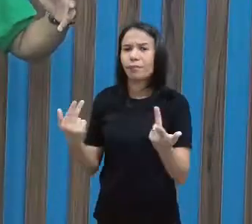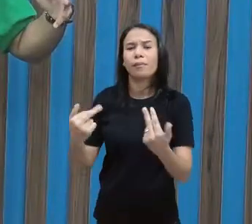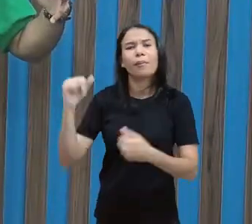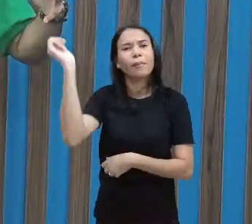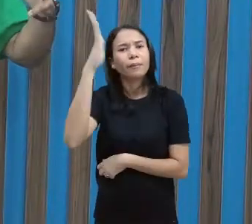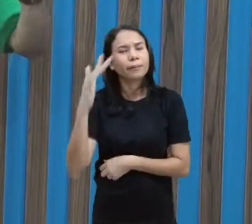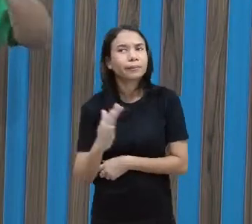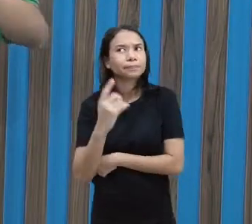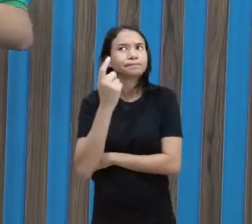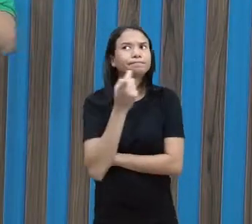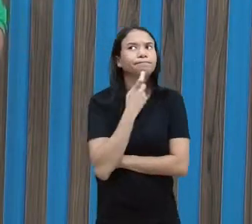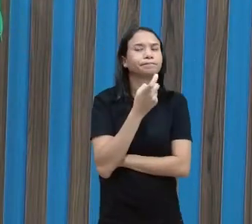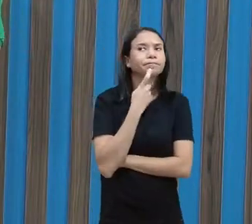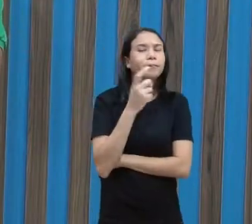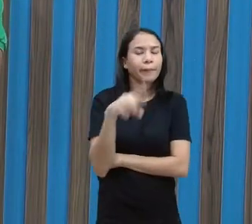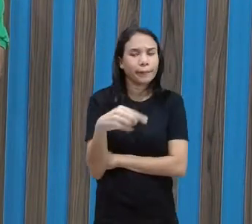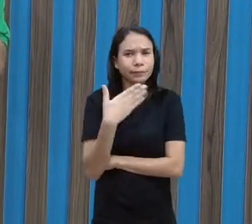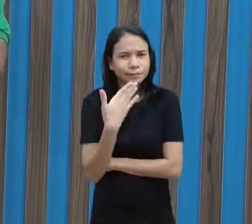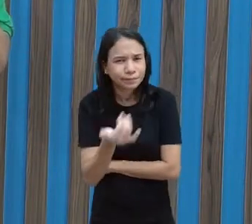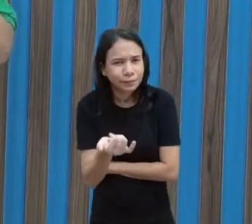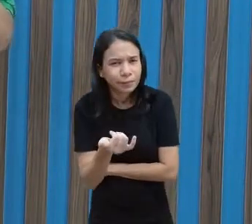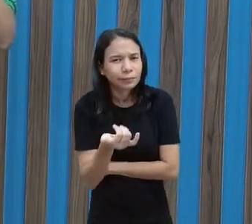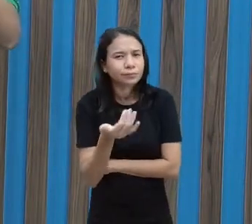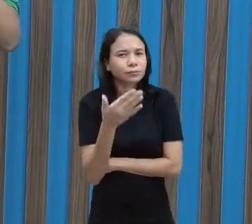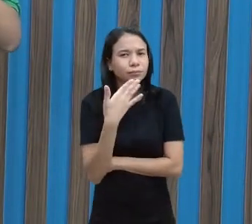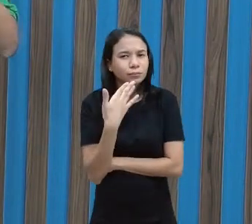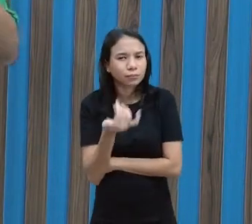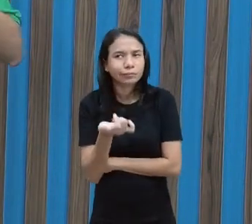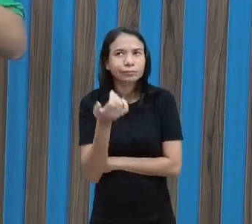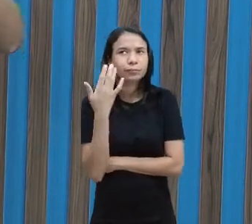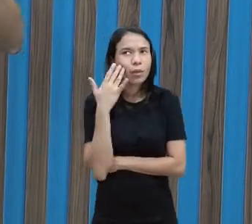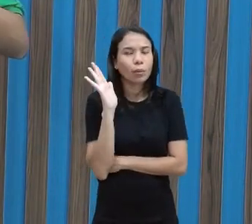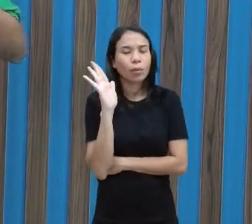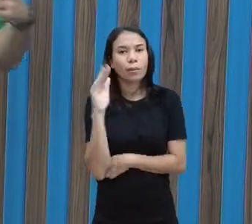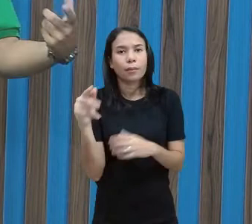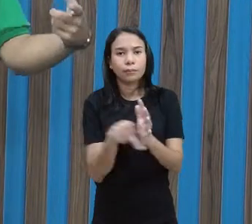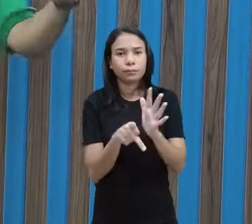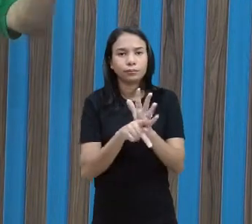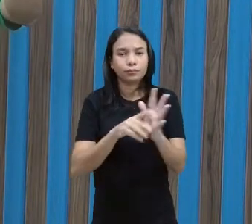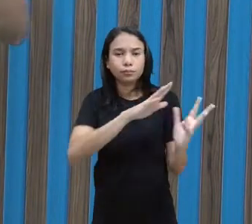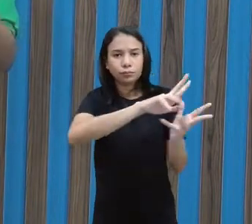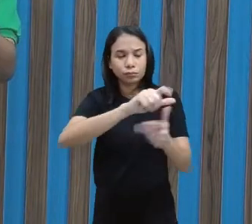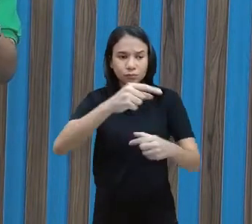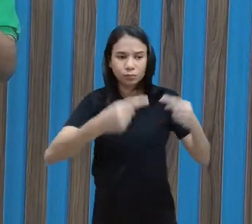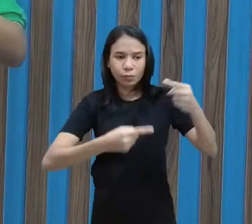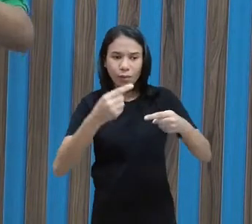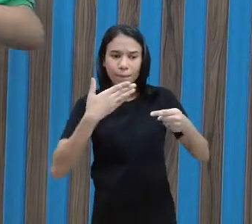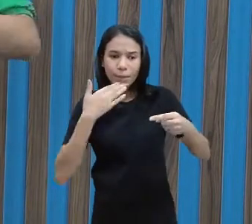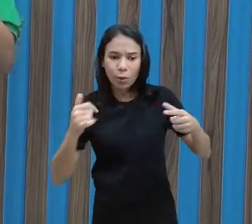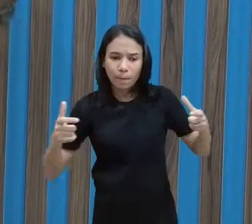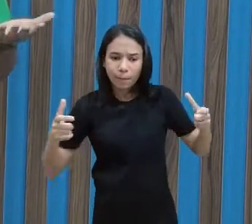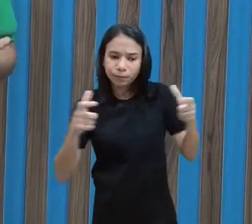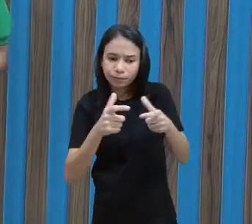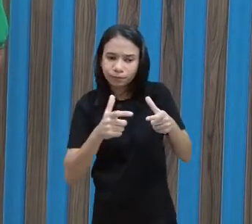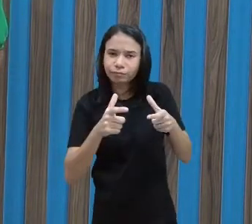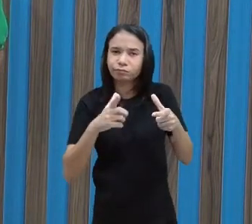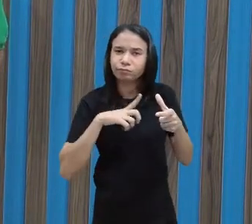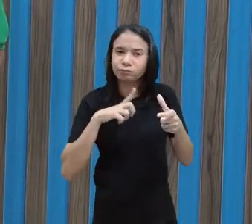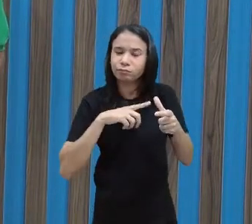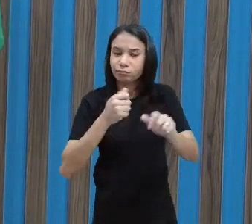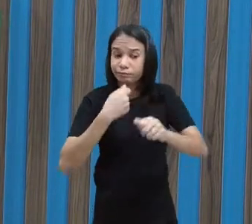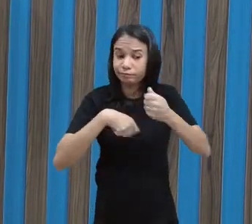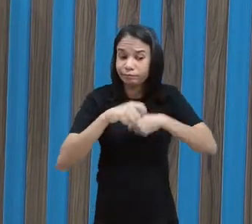Brasil, né? Será que é melhor, sei lá, para a geopolítica ter um território pequeno, que seria mais fácil de